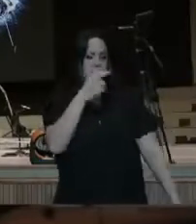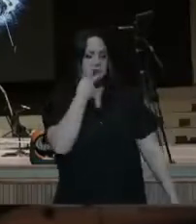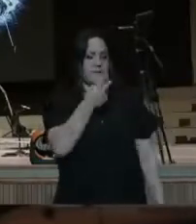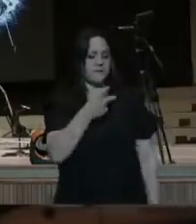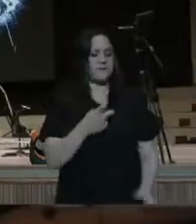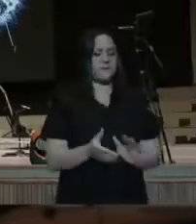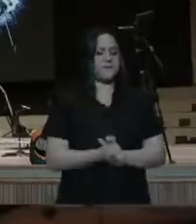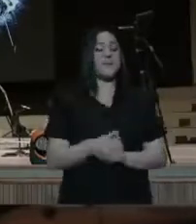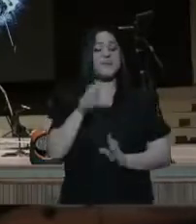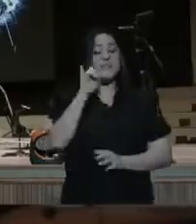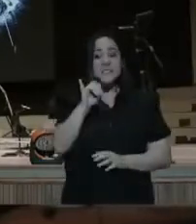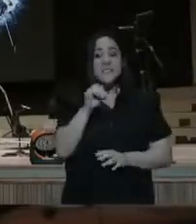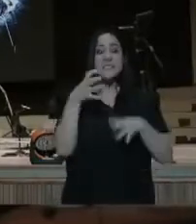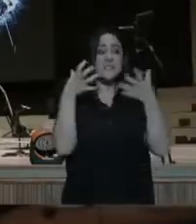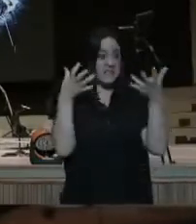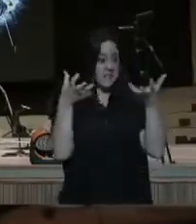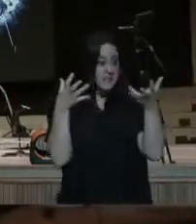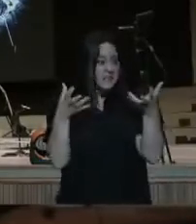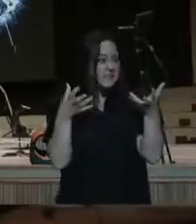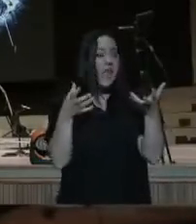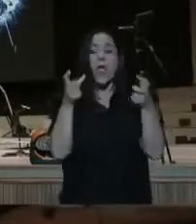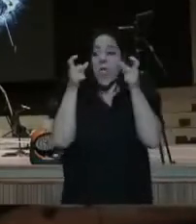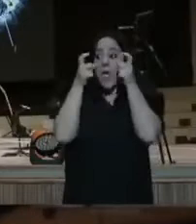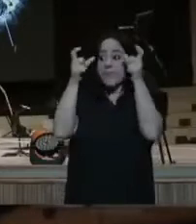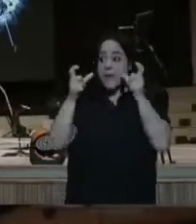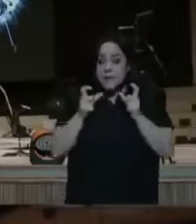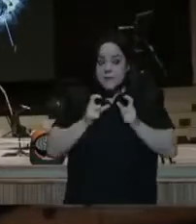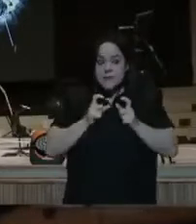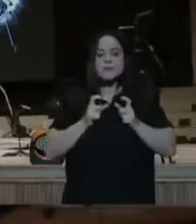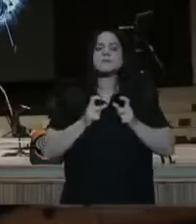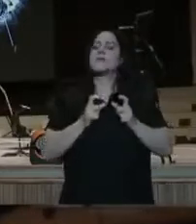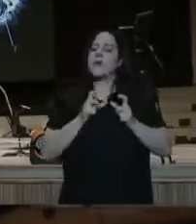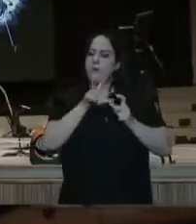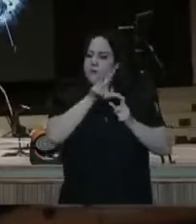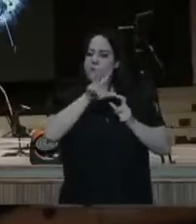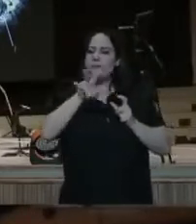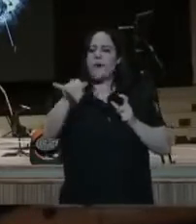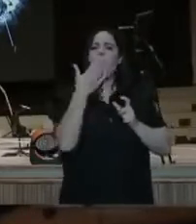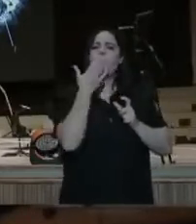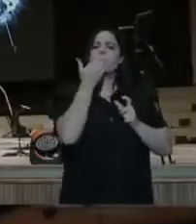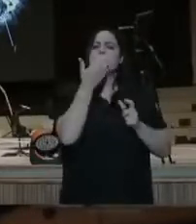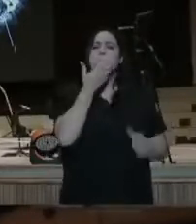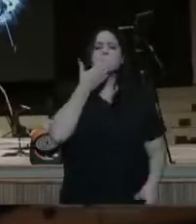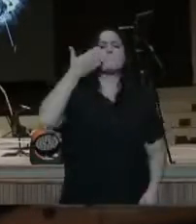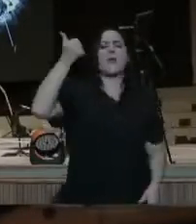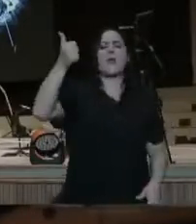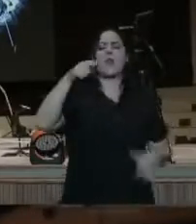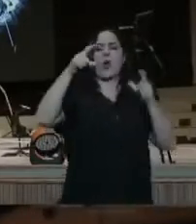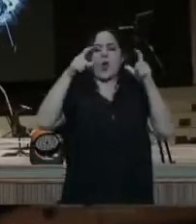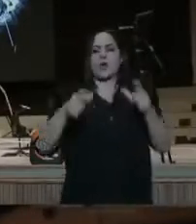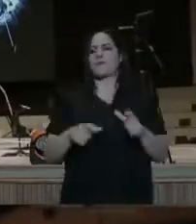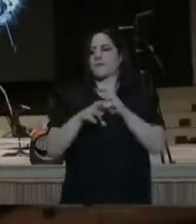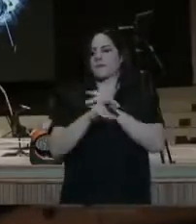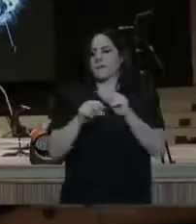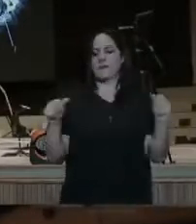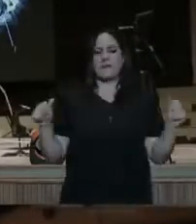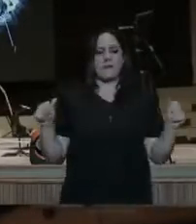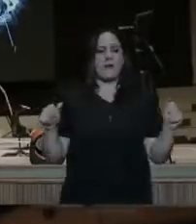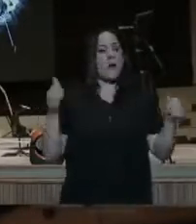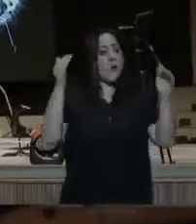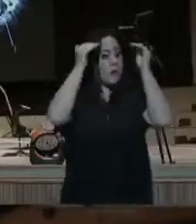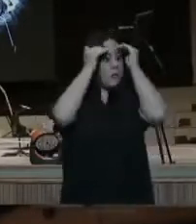se quiserdes e me ouvirdes comereis o melhor dessa terra